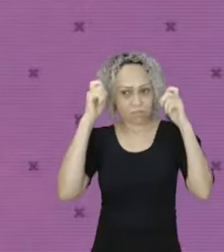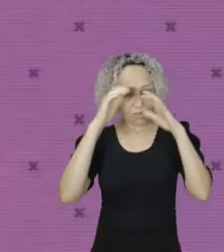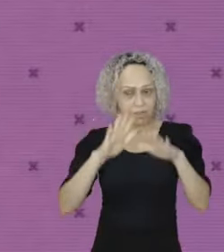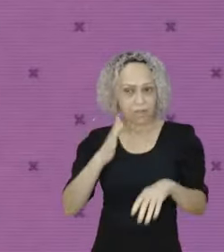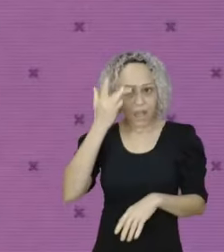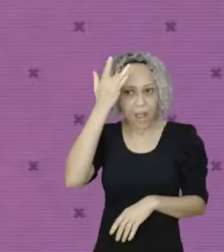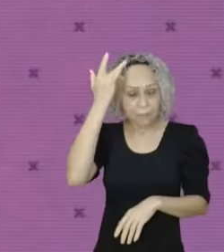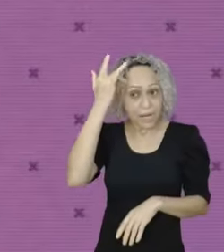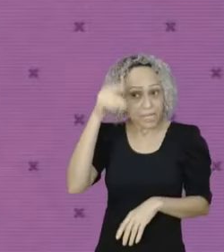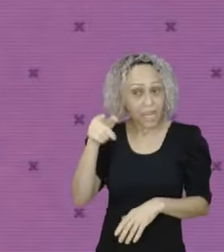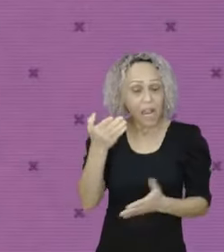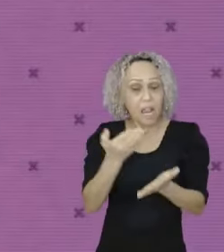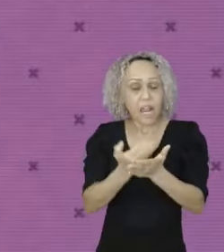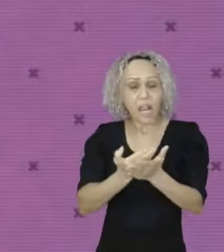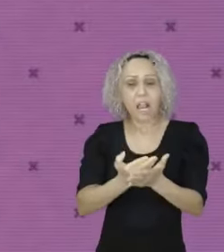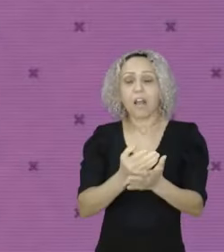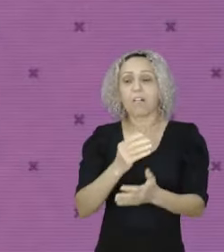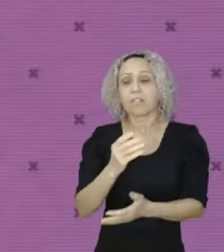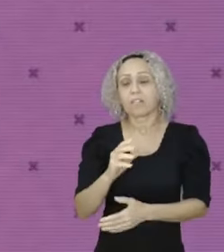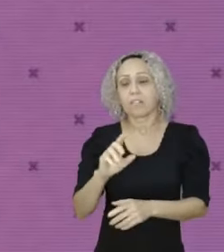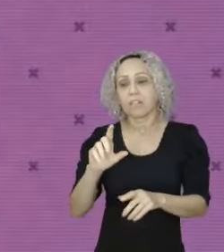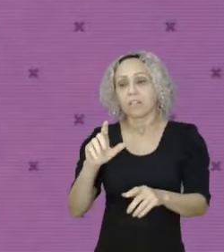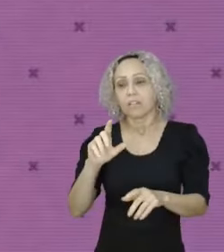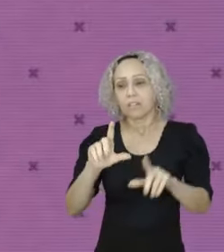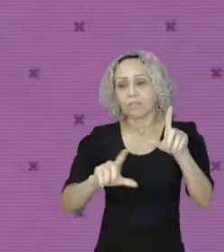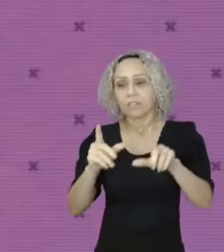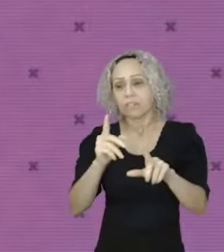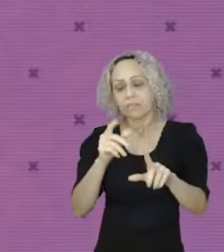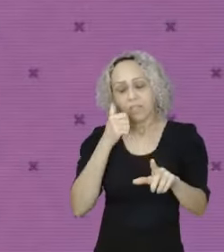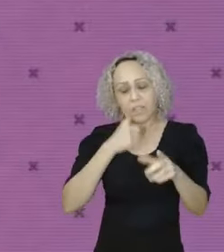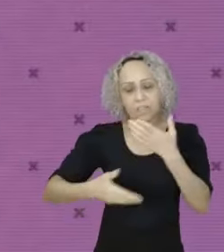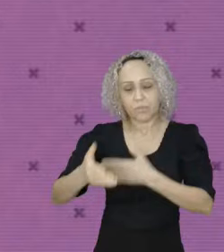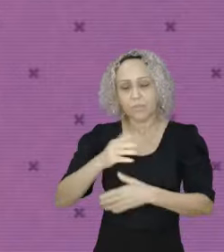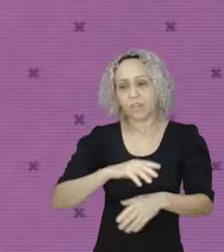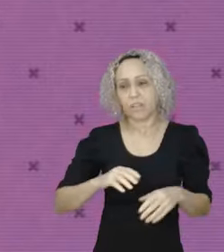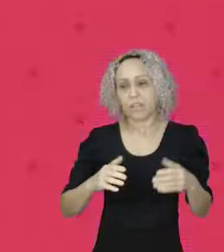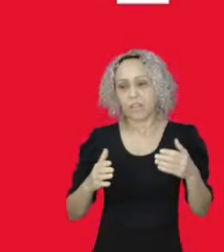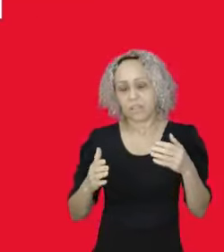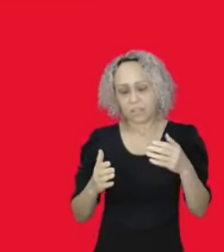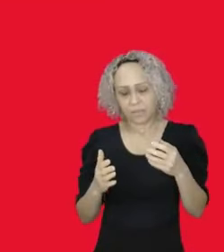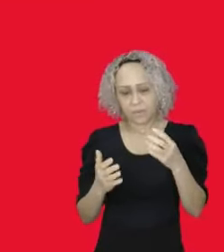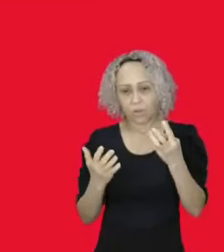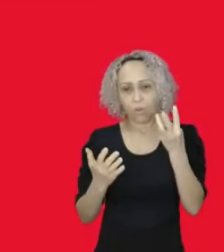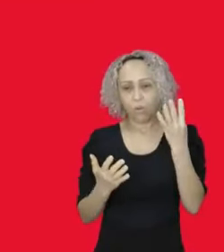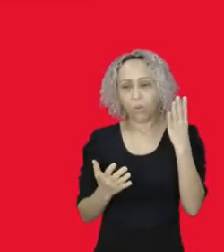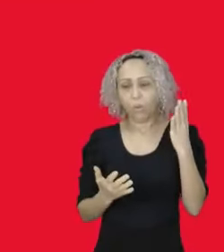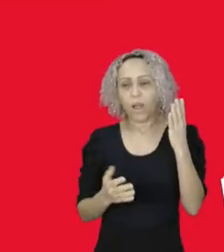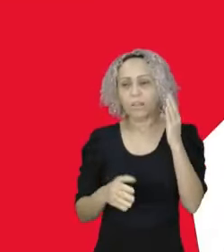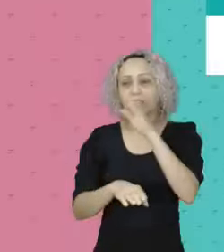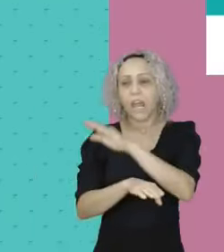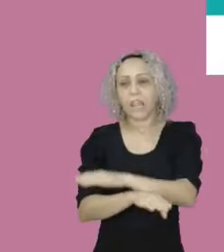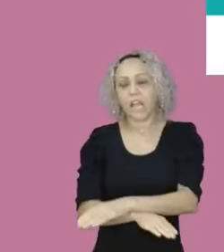o TV Elas por Elas é de segunda a sexta-feira sempre às 4 horas da tarde aqui na TV